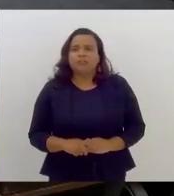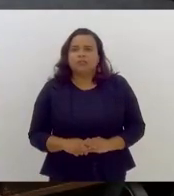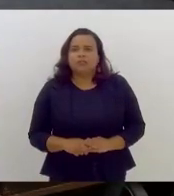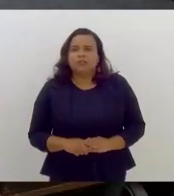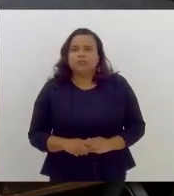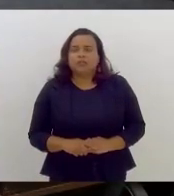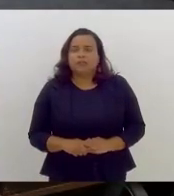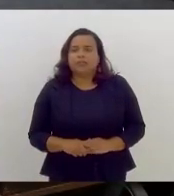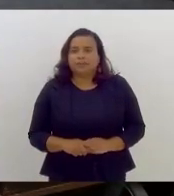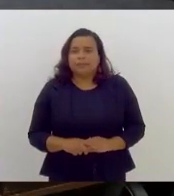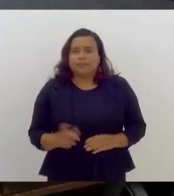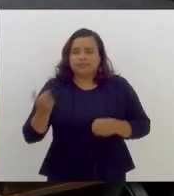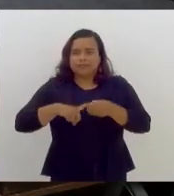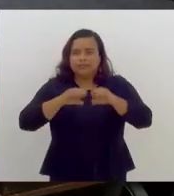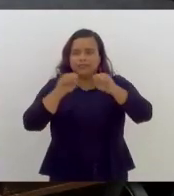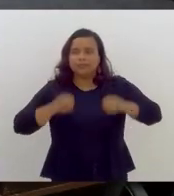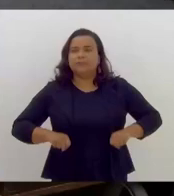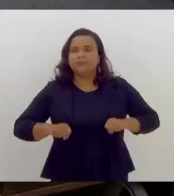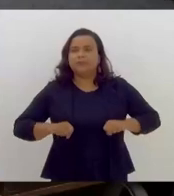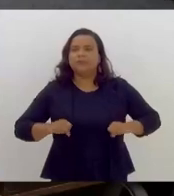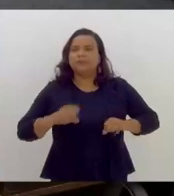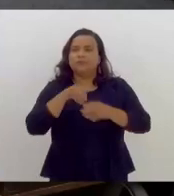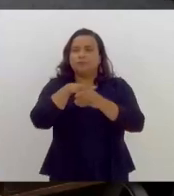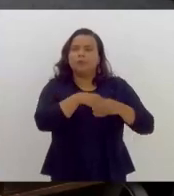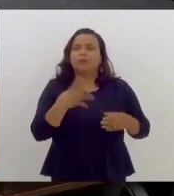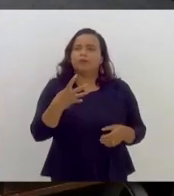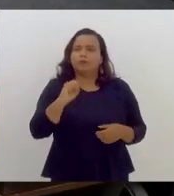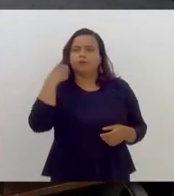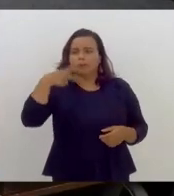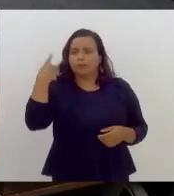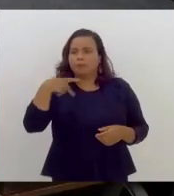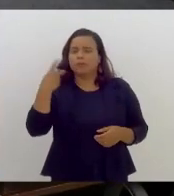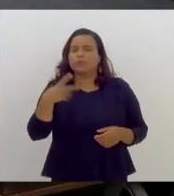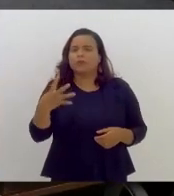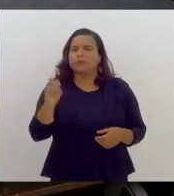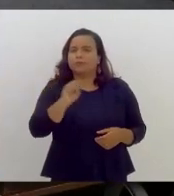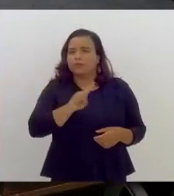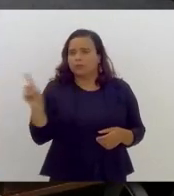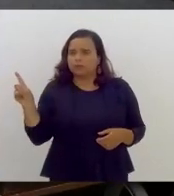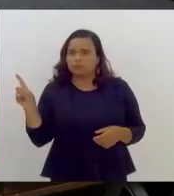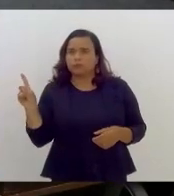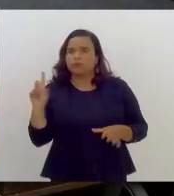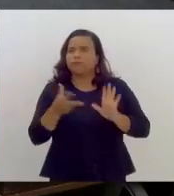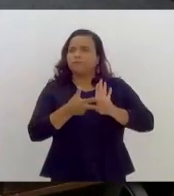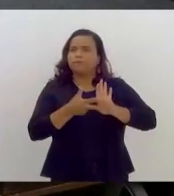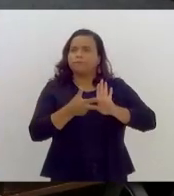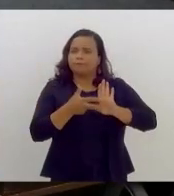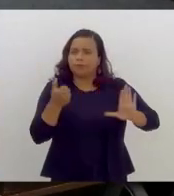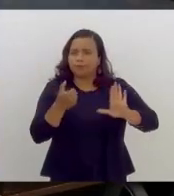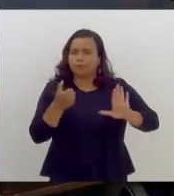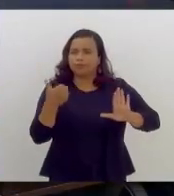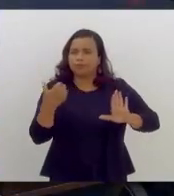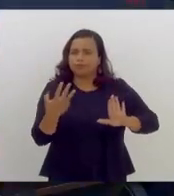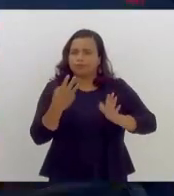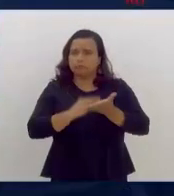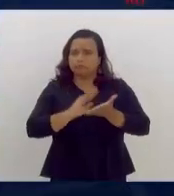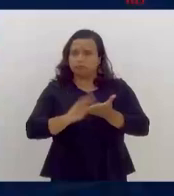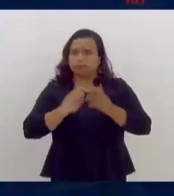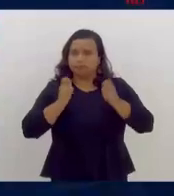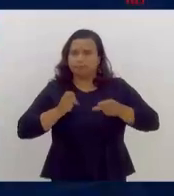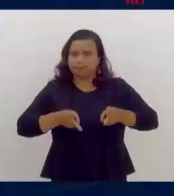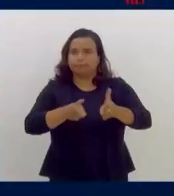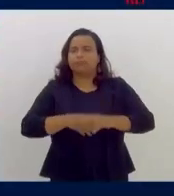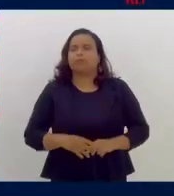Voltou o sistema. Votaram 48 senhores parlamentares, 48 nãos. O veto do 13º da pauta foi